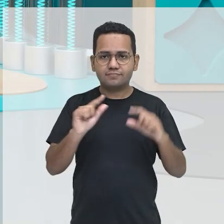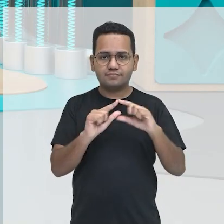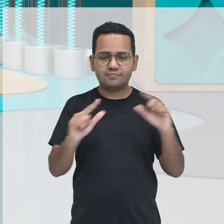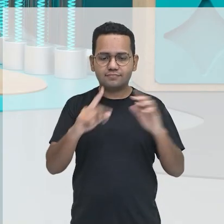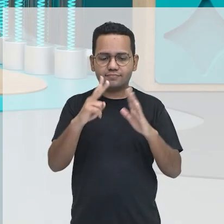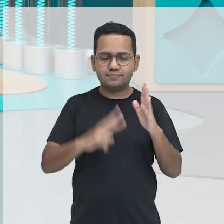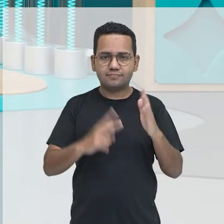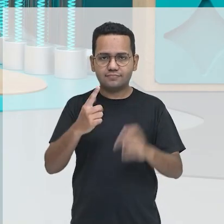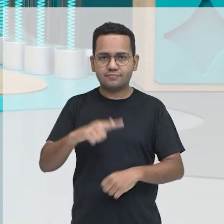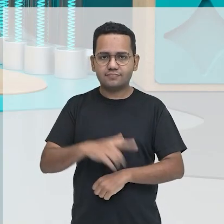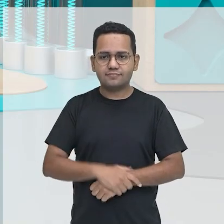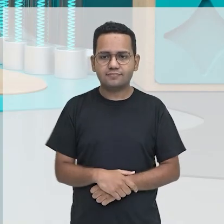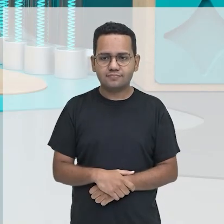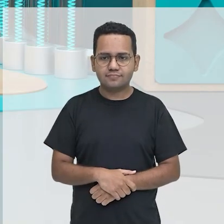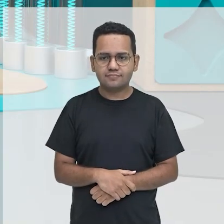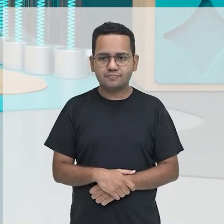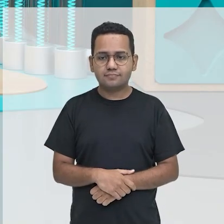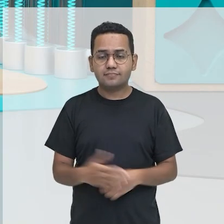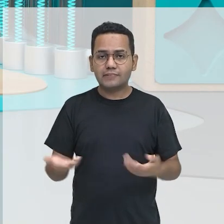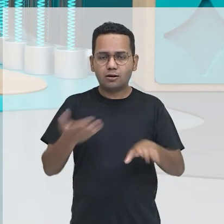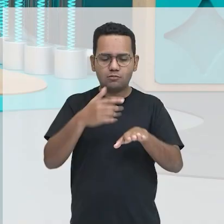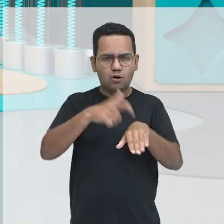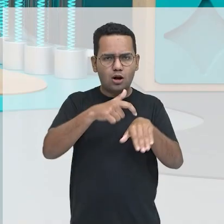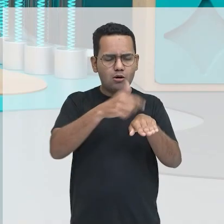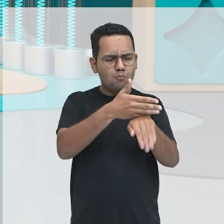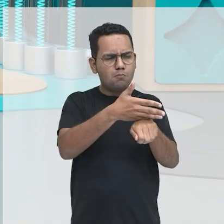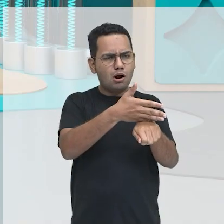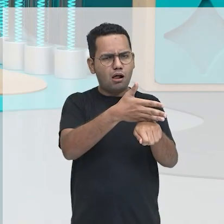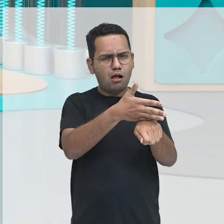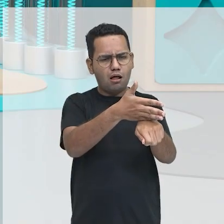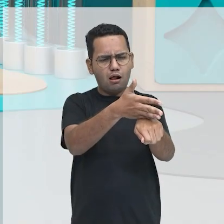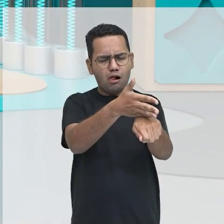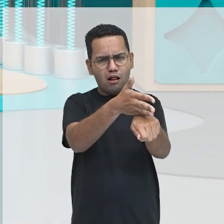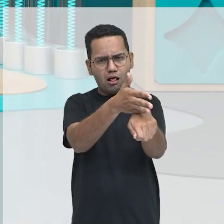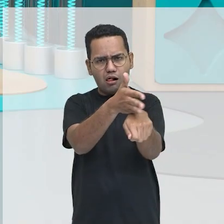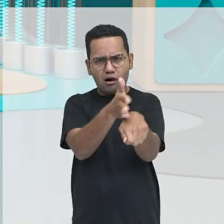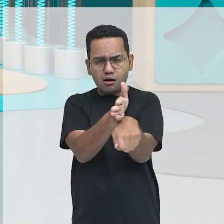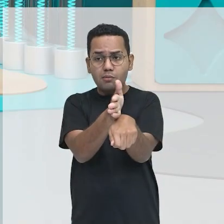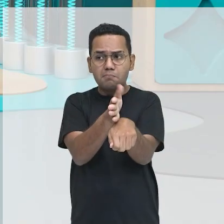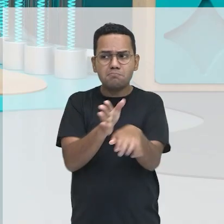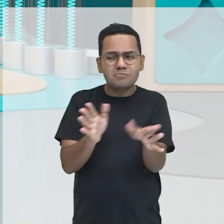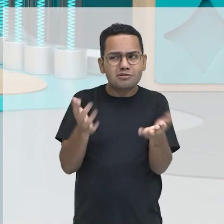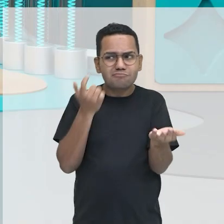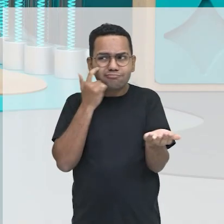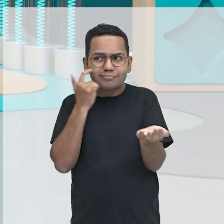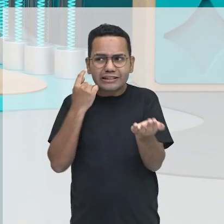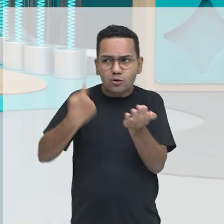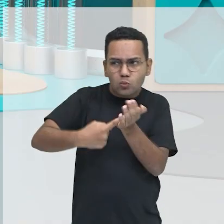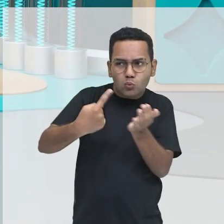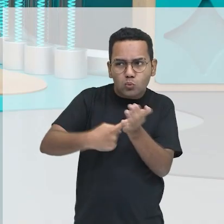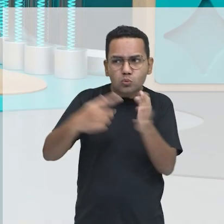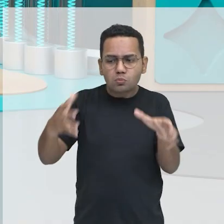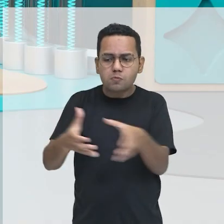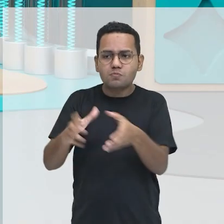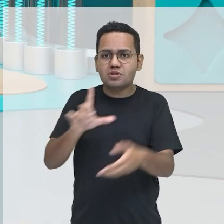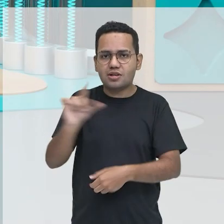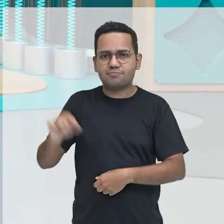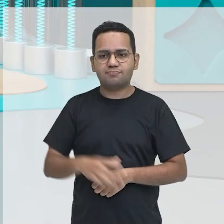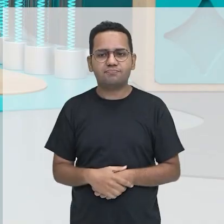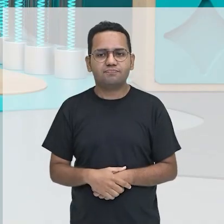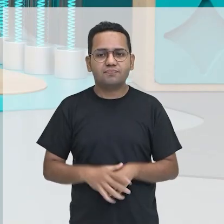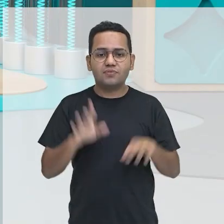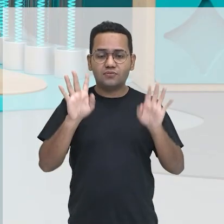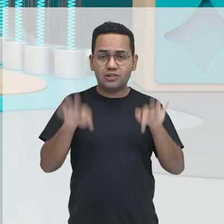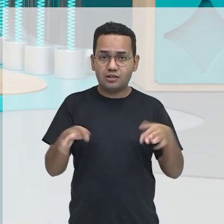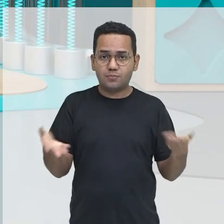to leave. Porque estava tarde, nós decidimos partir, ok? Então,